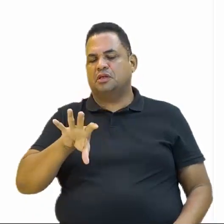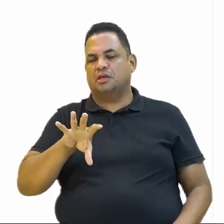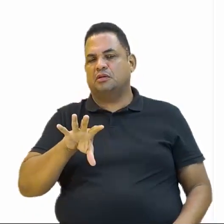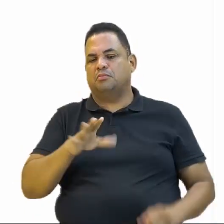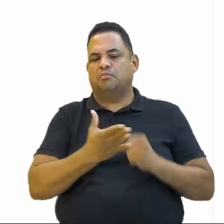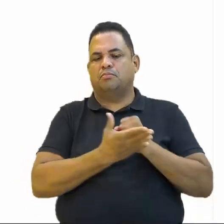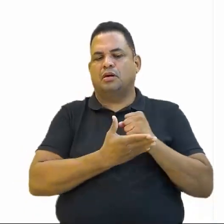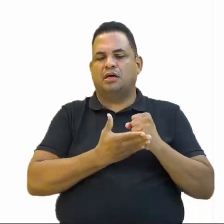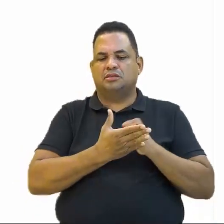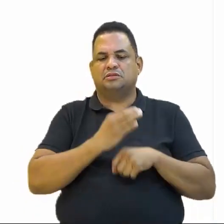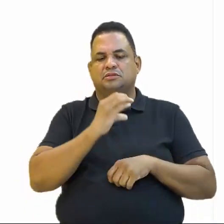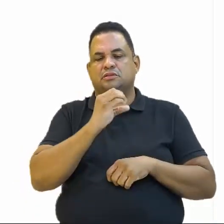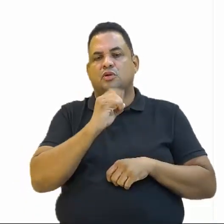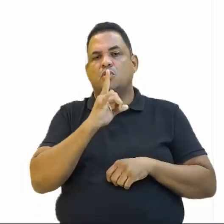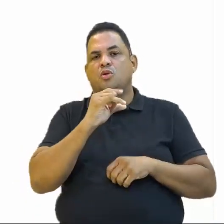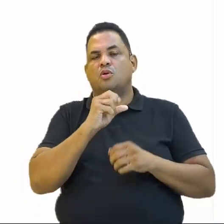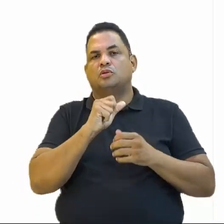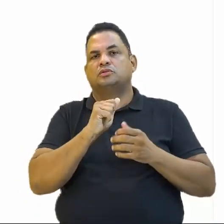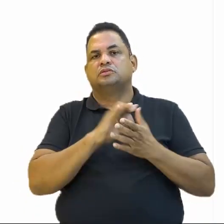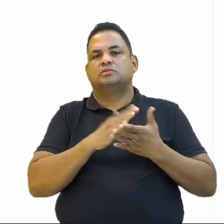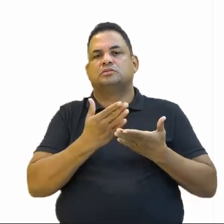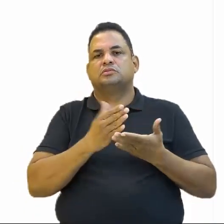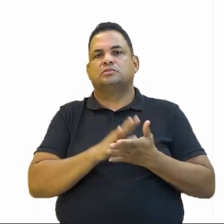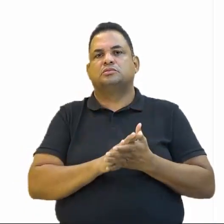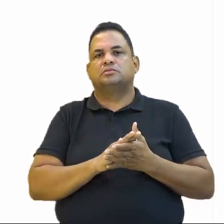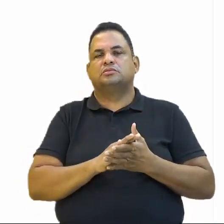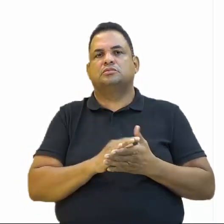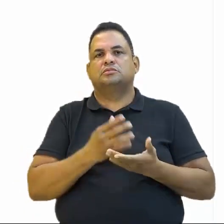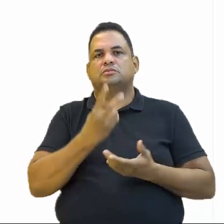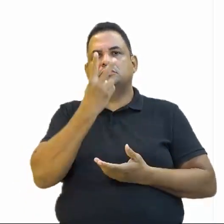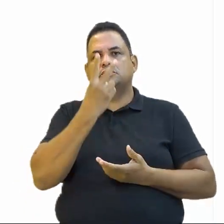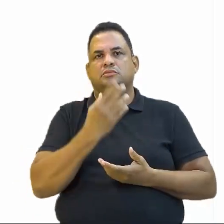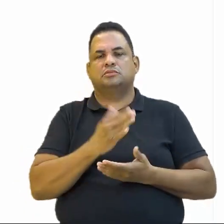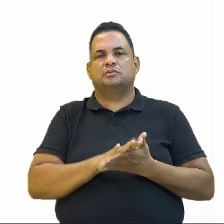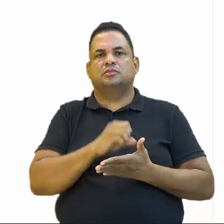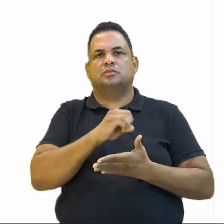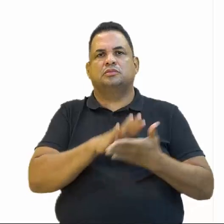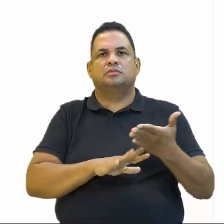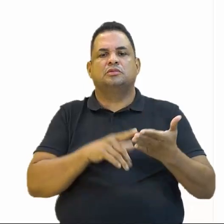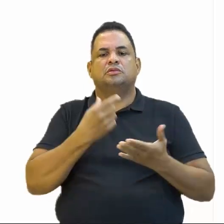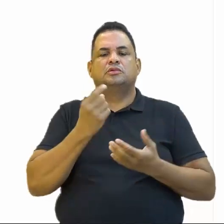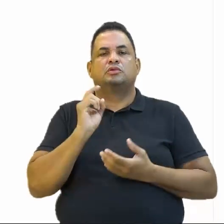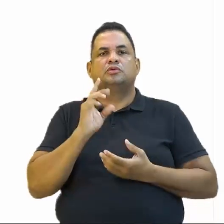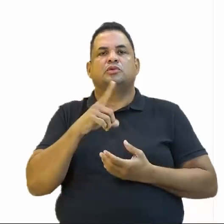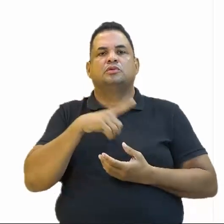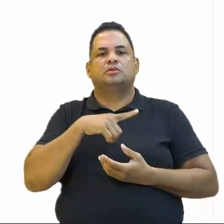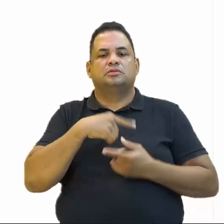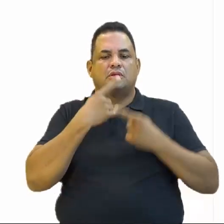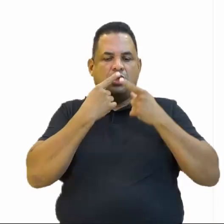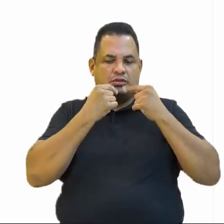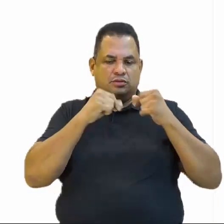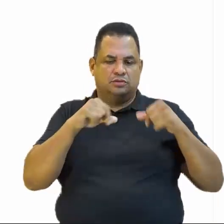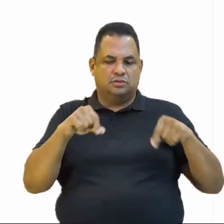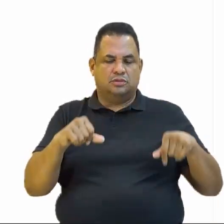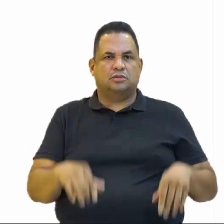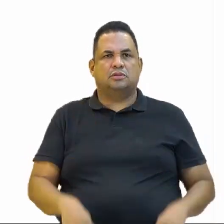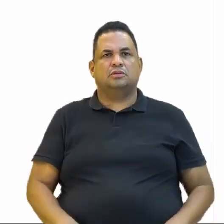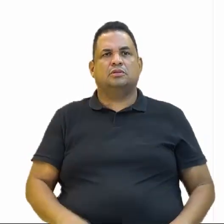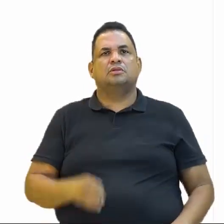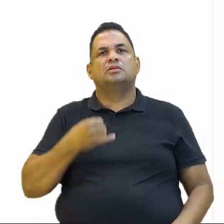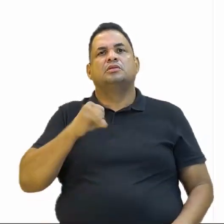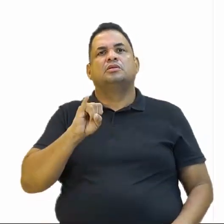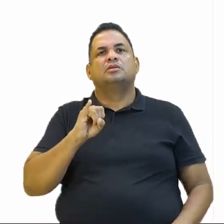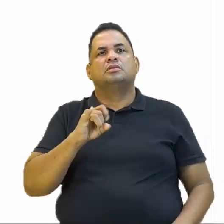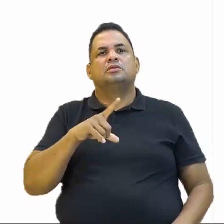quero óxidos. Quero uma das alternativas que somente vai ter sais. Se você ainda